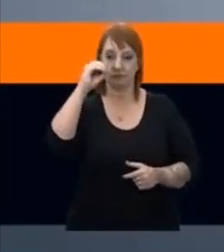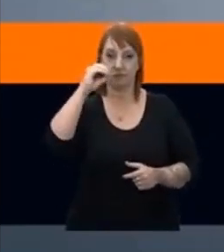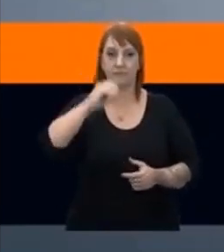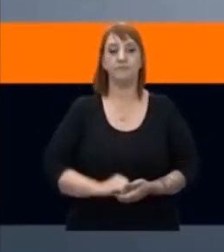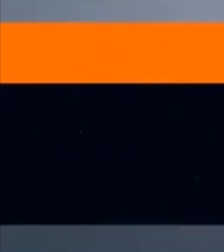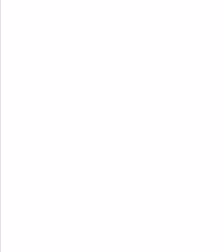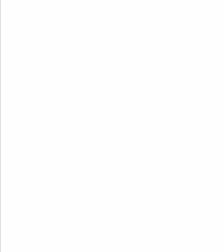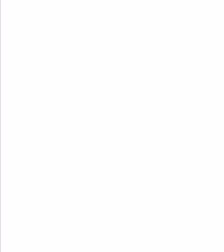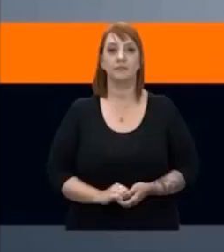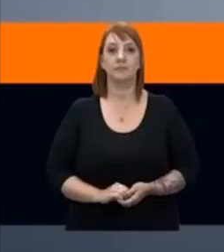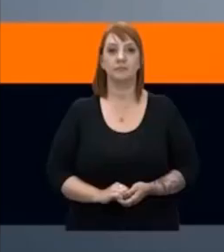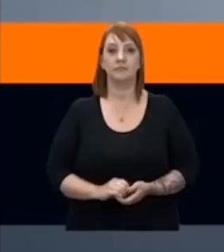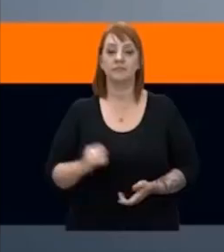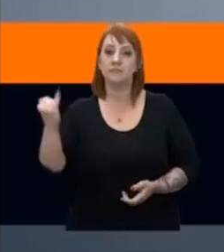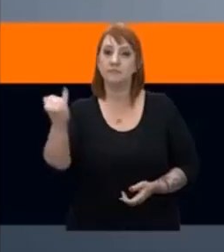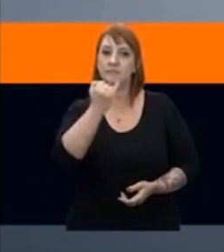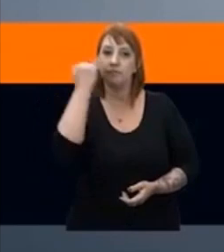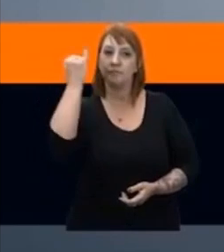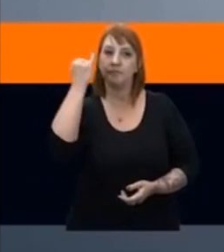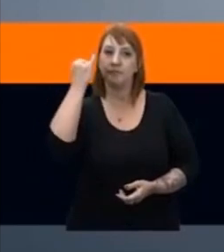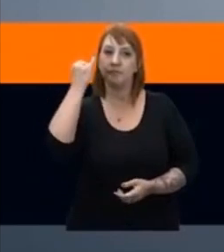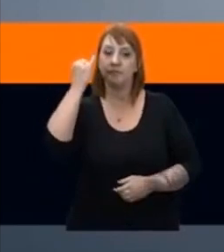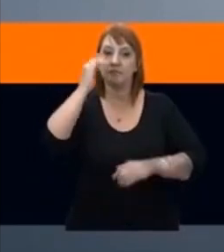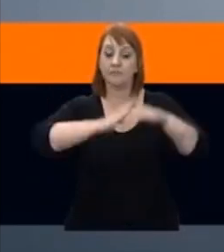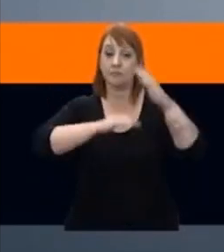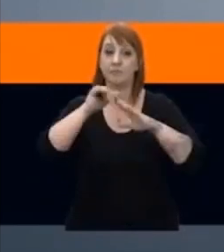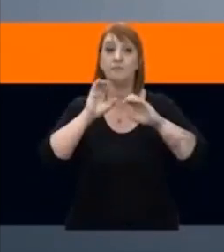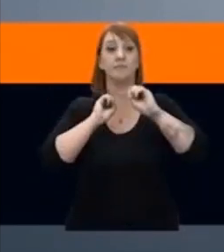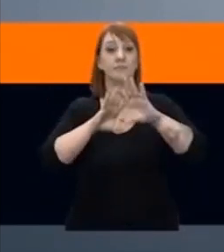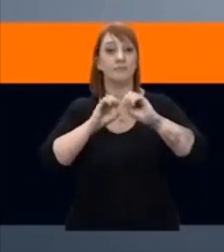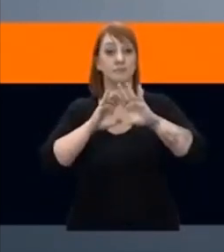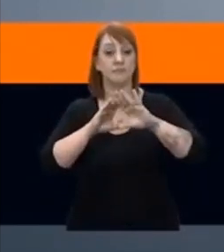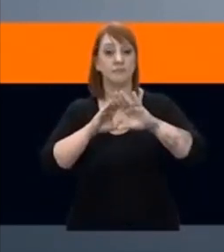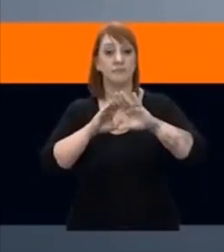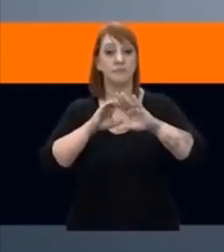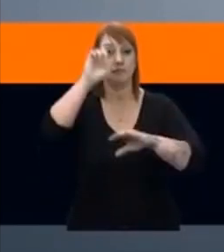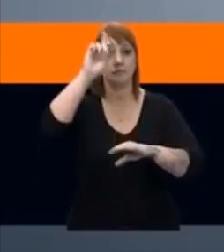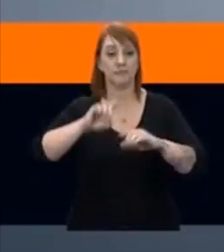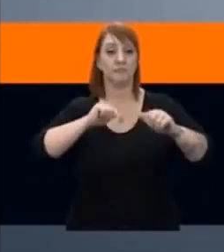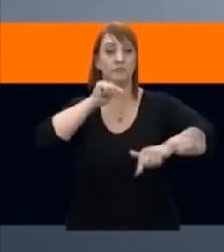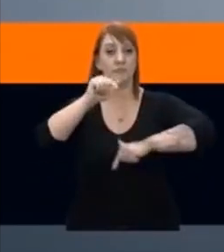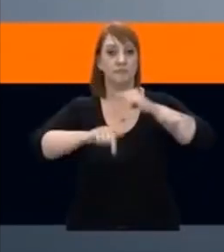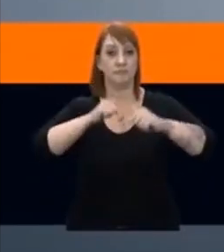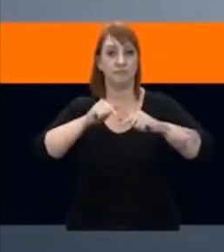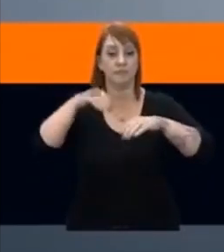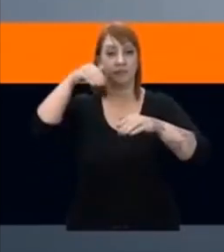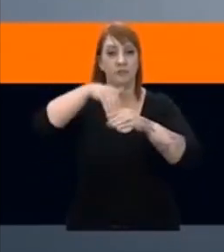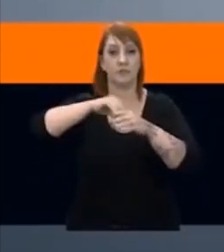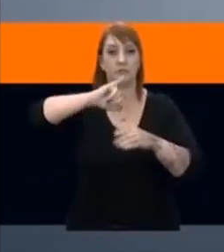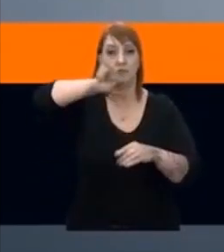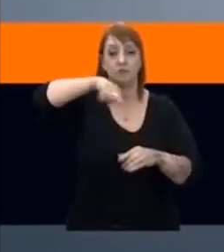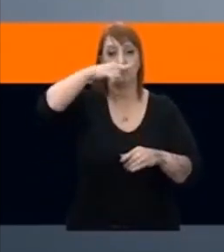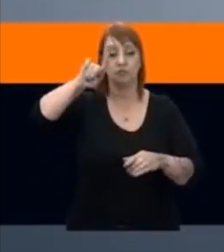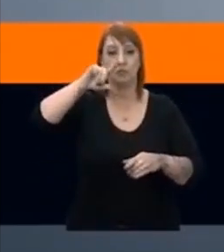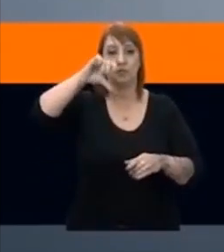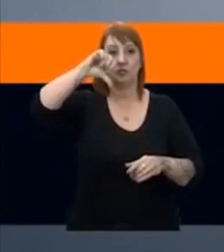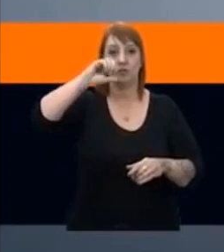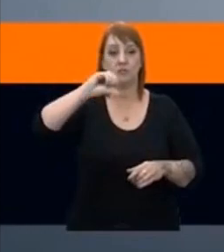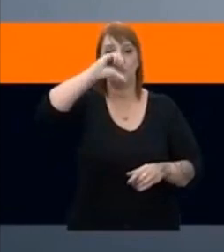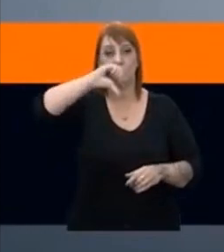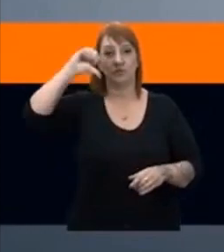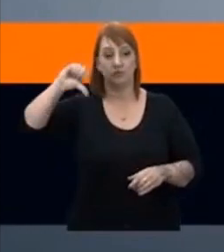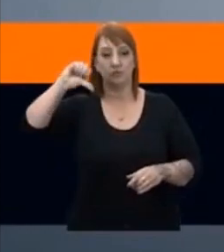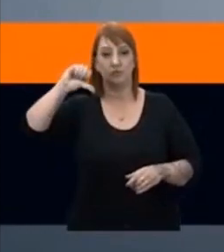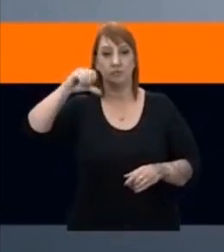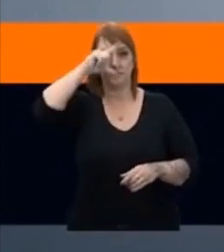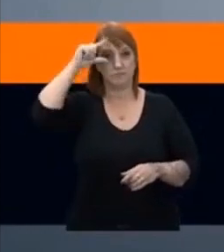Márcio França, 40. Pela valorização dos profissionais da educação e pelos direitos dos trabalhadores, voto João Leite,